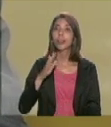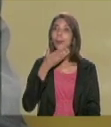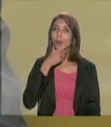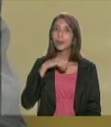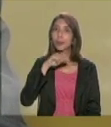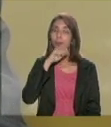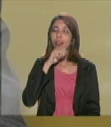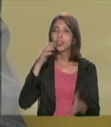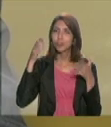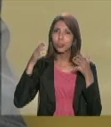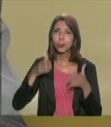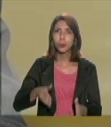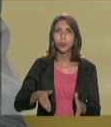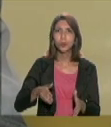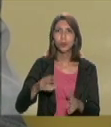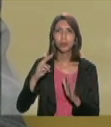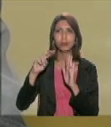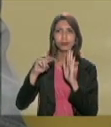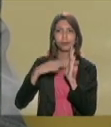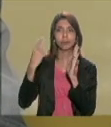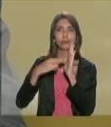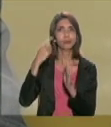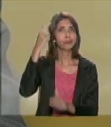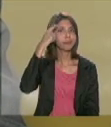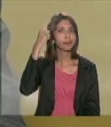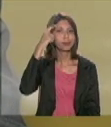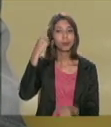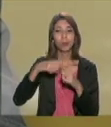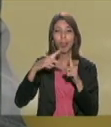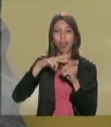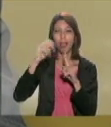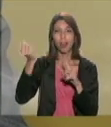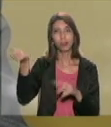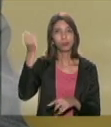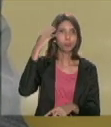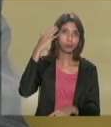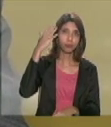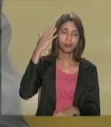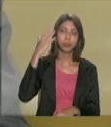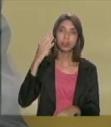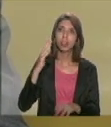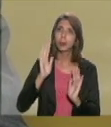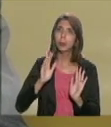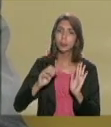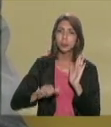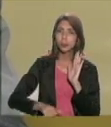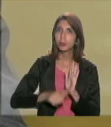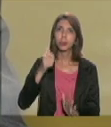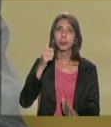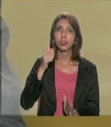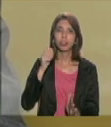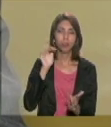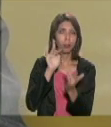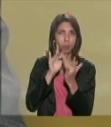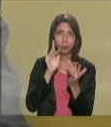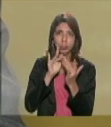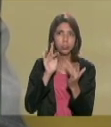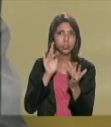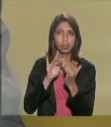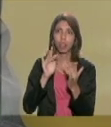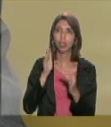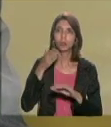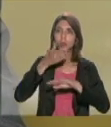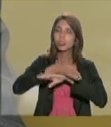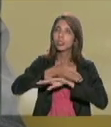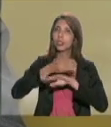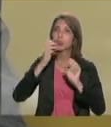e meu pai ainda chegou com uma cabeça com 3 pontos que tomou uma garrafada. Então foi a primeira contato direto